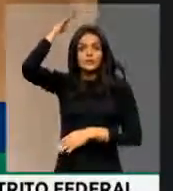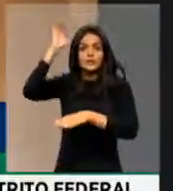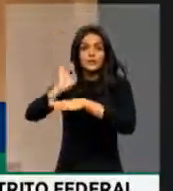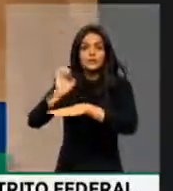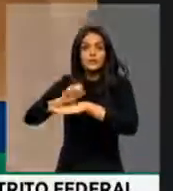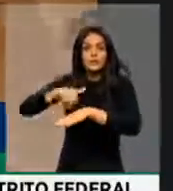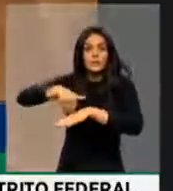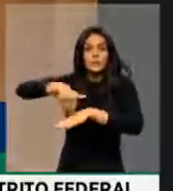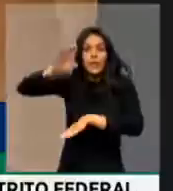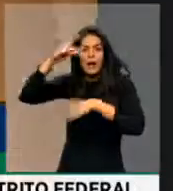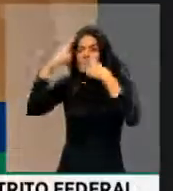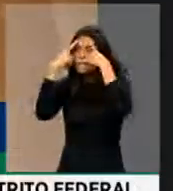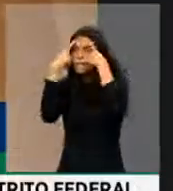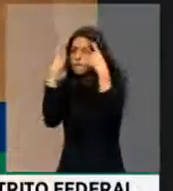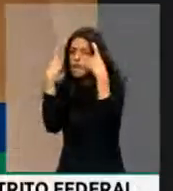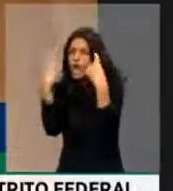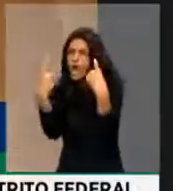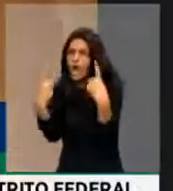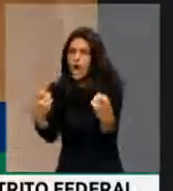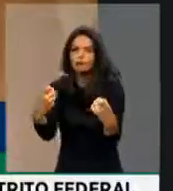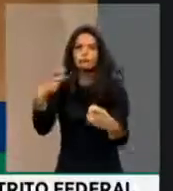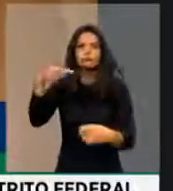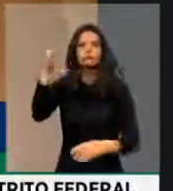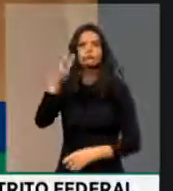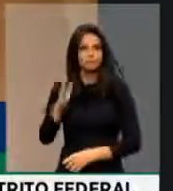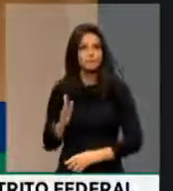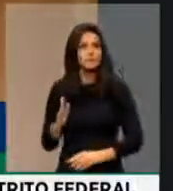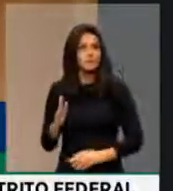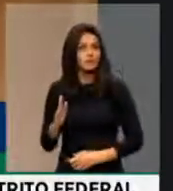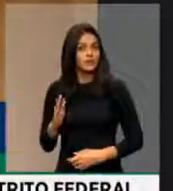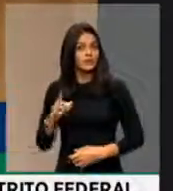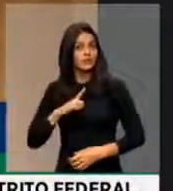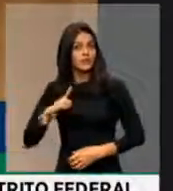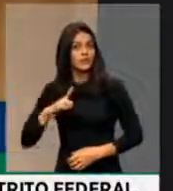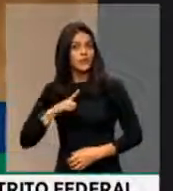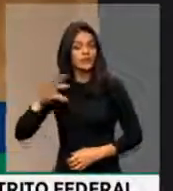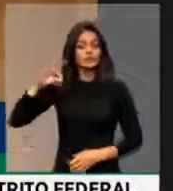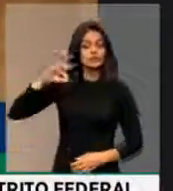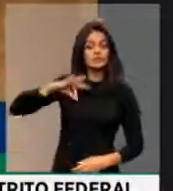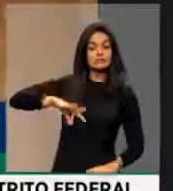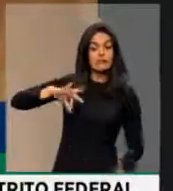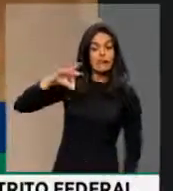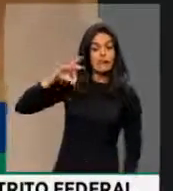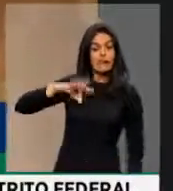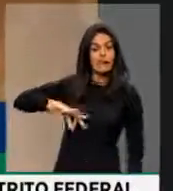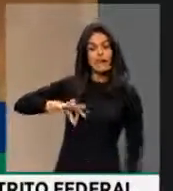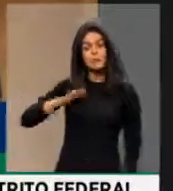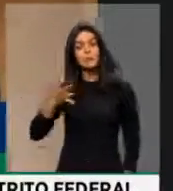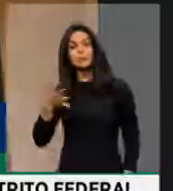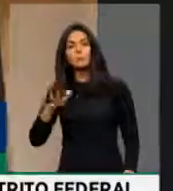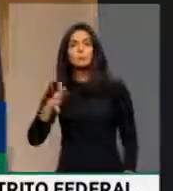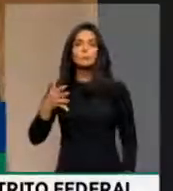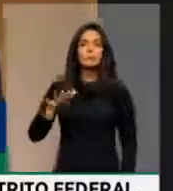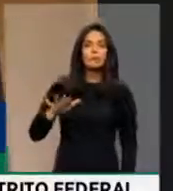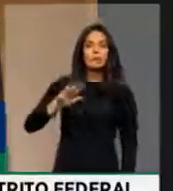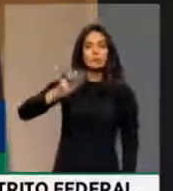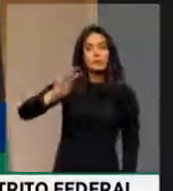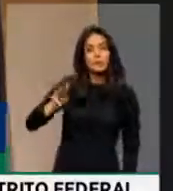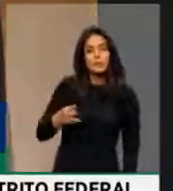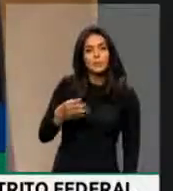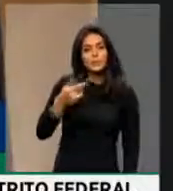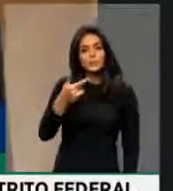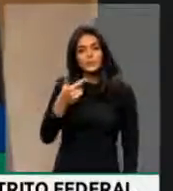mais violentos do país e nós temos salário na faixa de